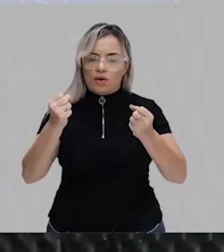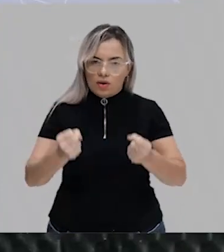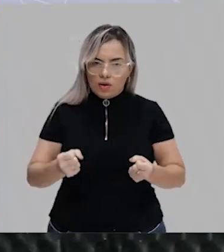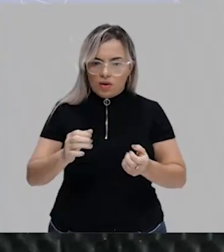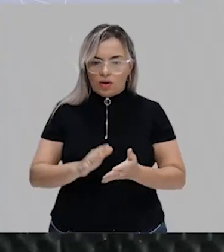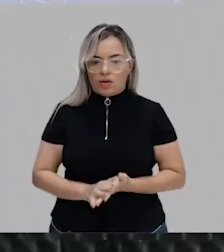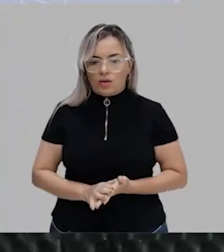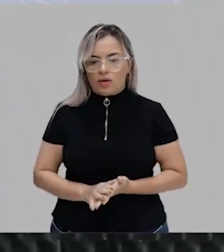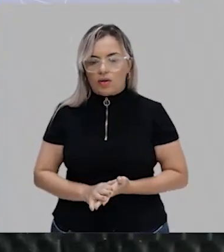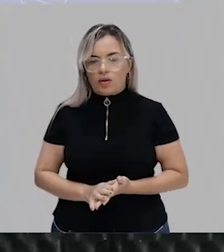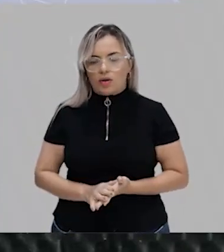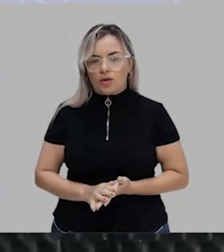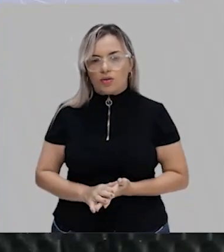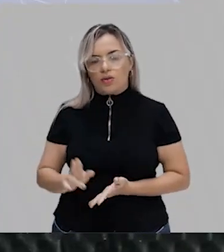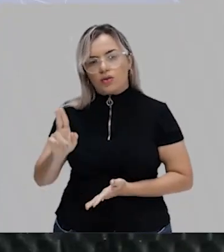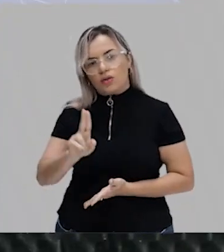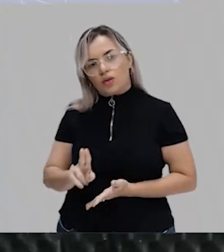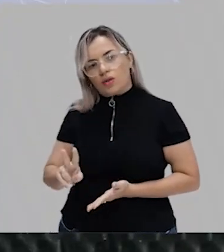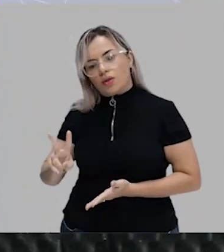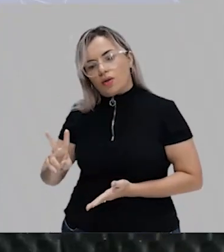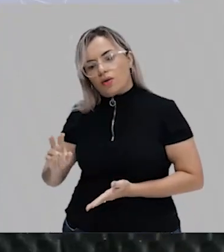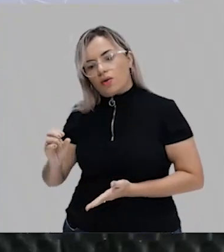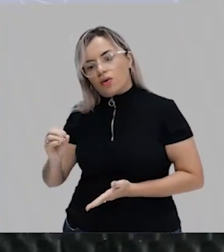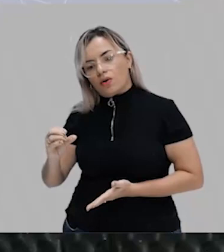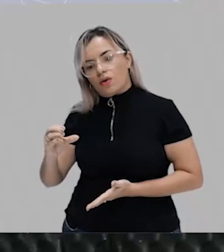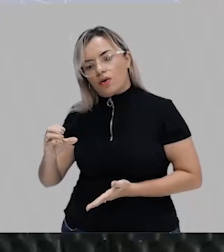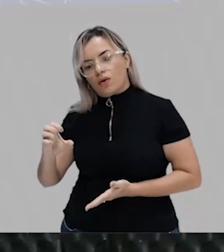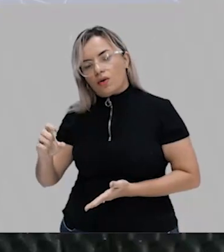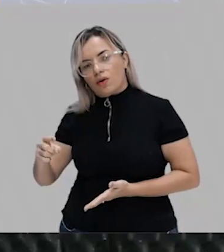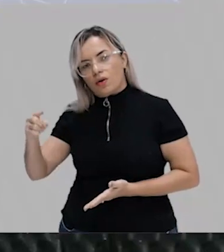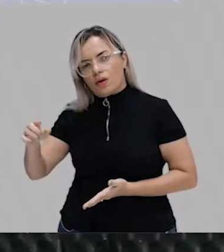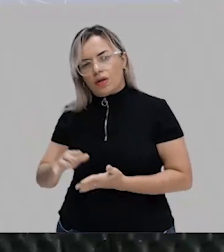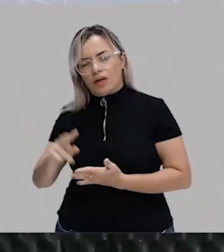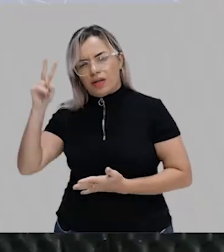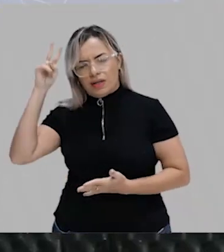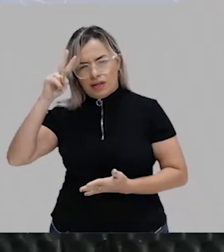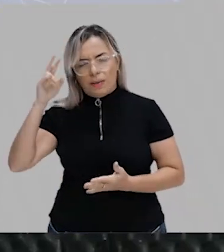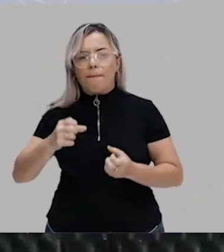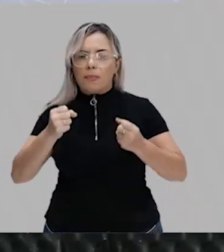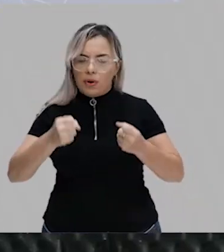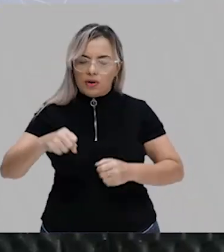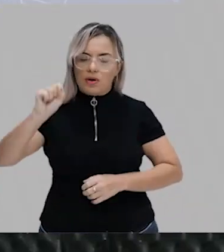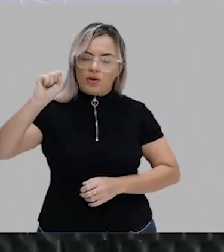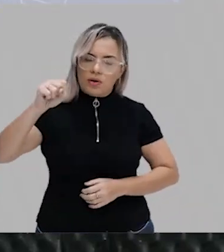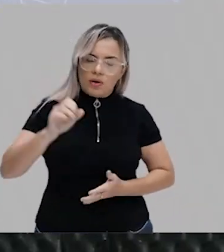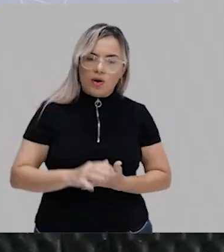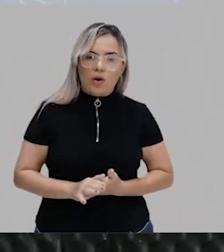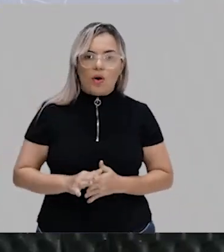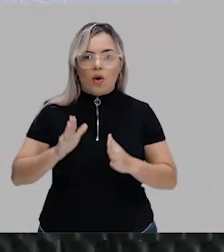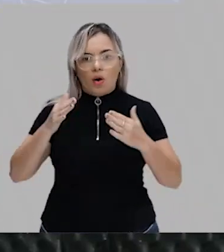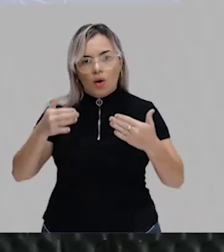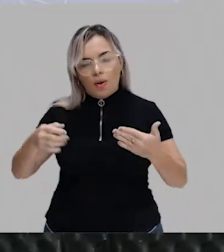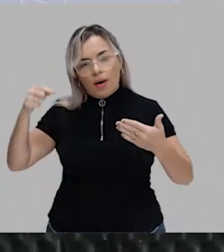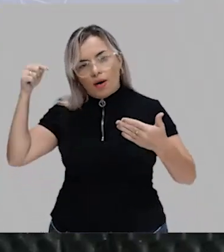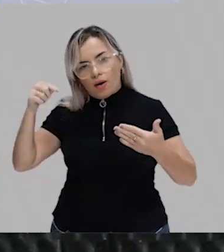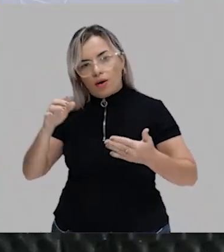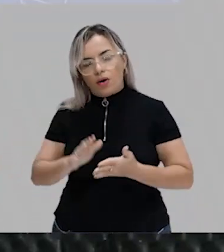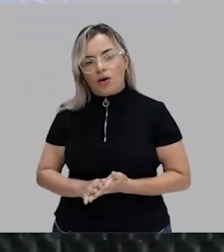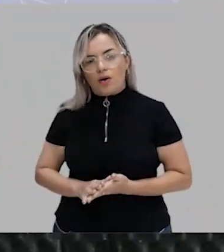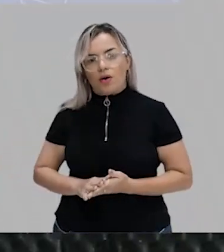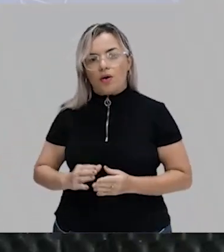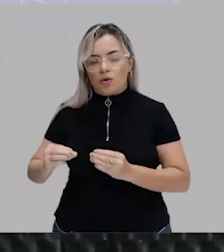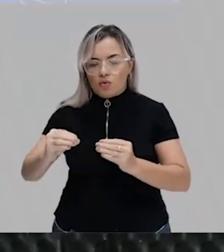Posso sim. Lembra aquela observação que eu fiz ainda há pouco? Você tá e conversa com uma pessoa de maneira